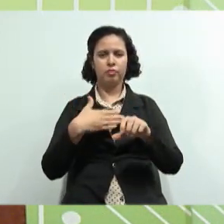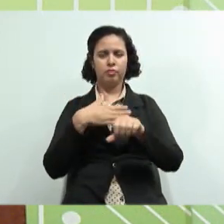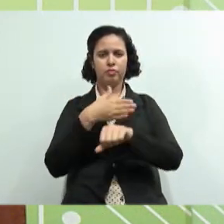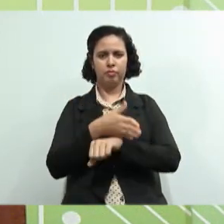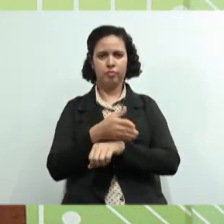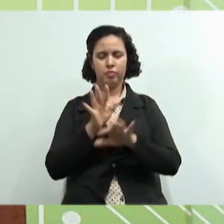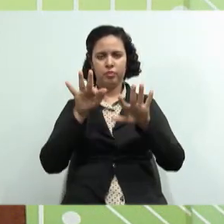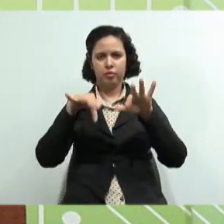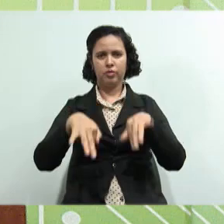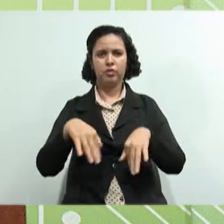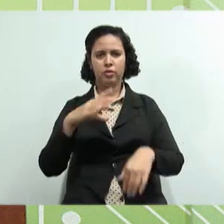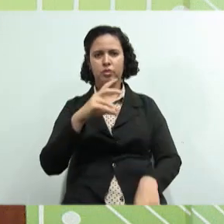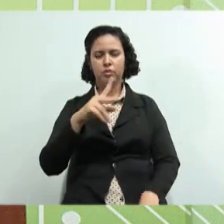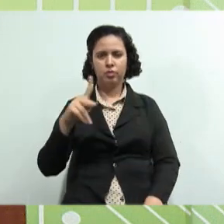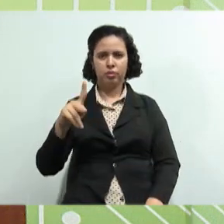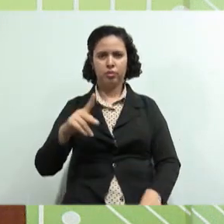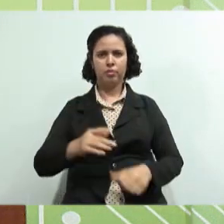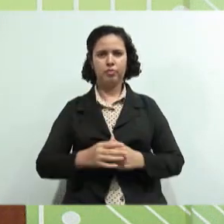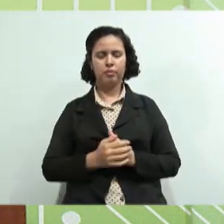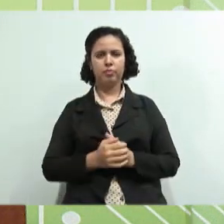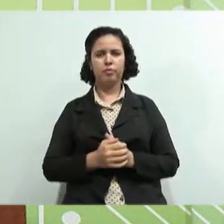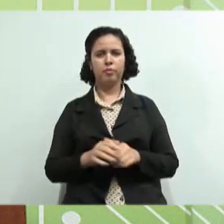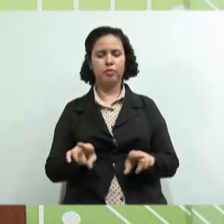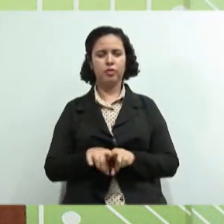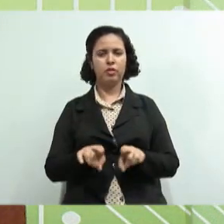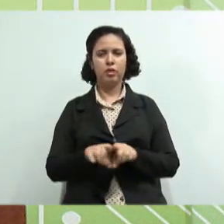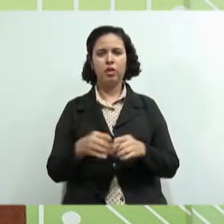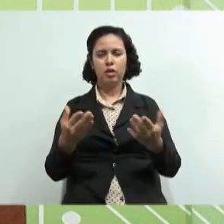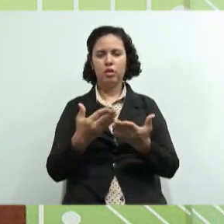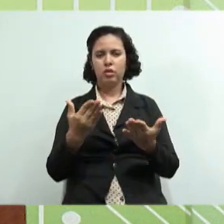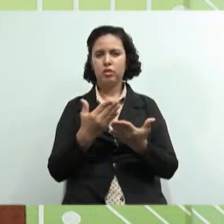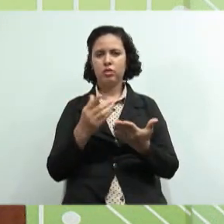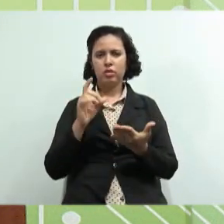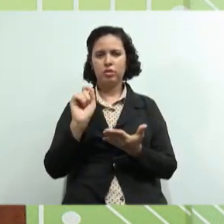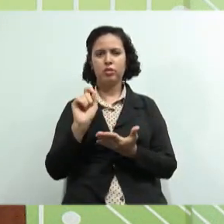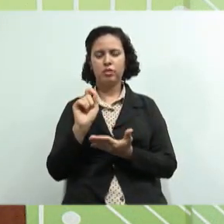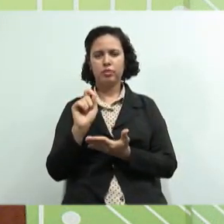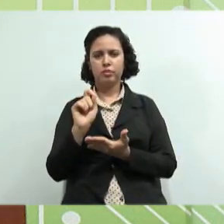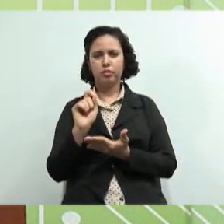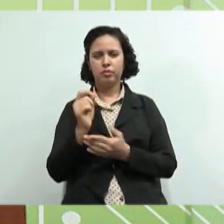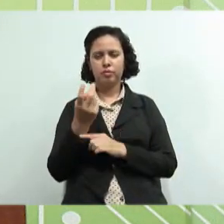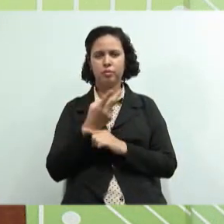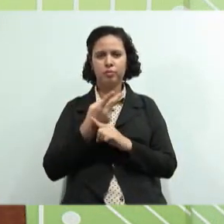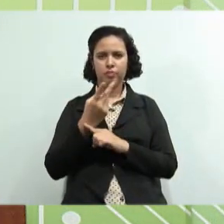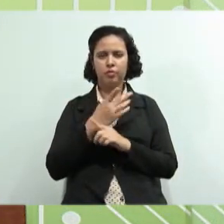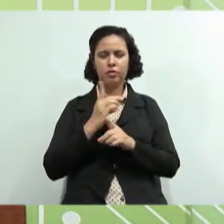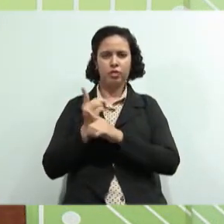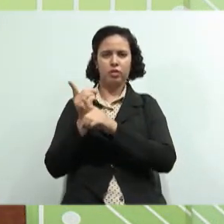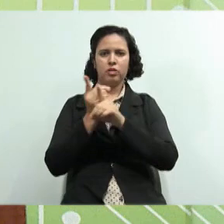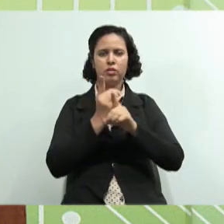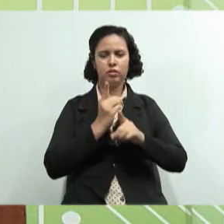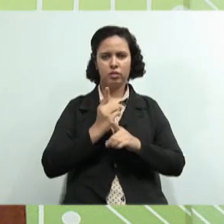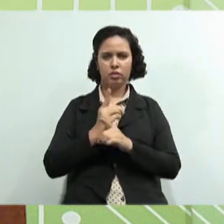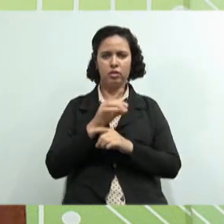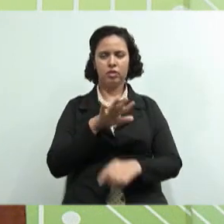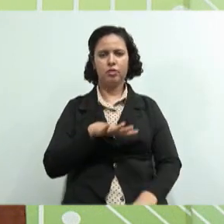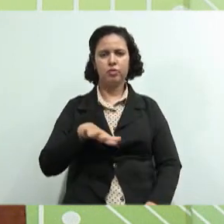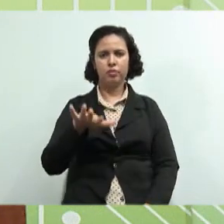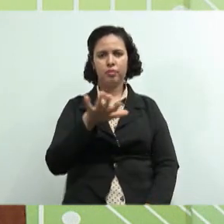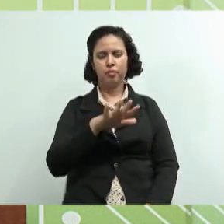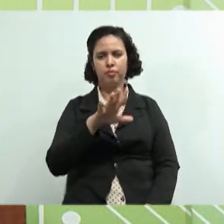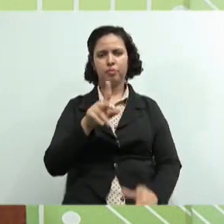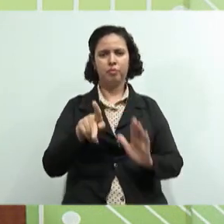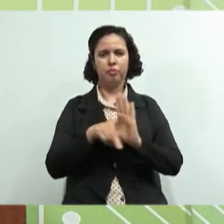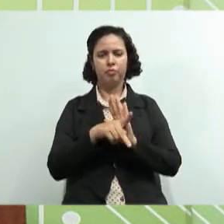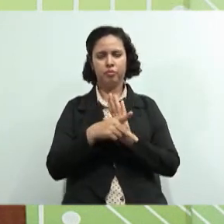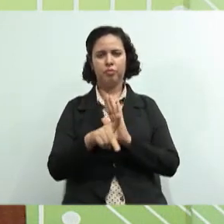do nosso curso, nós partimos também para uma parte muito mais prática. Na aula de hoje nós buscamos identificar um ramo do cooperativismo